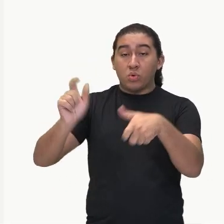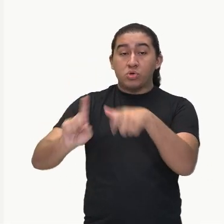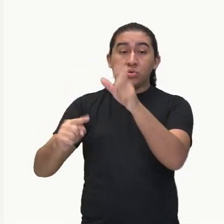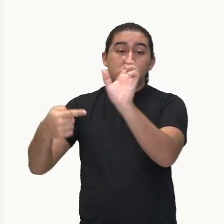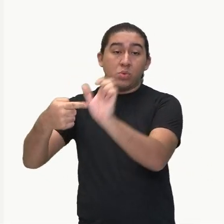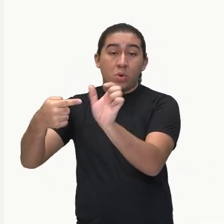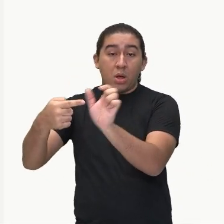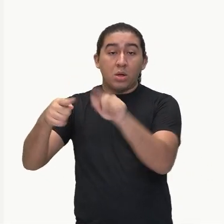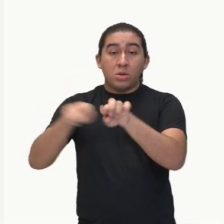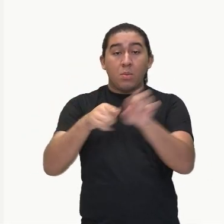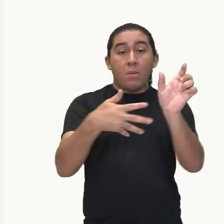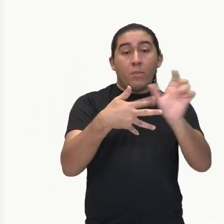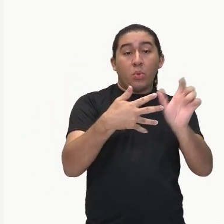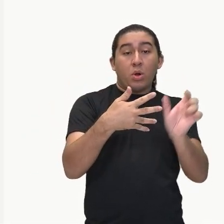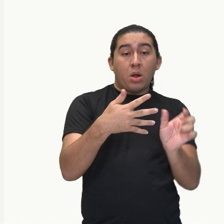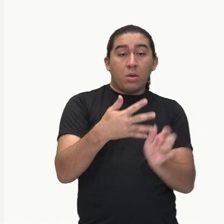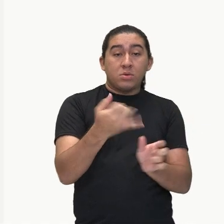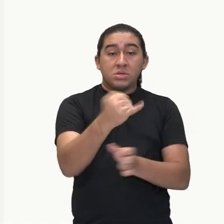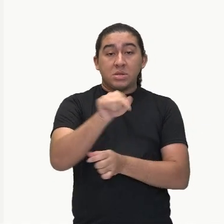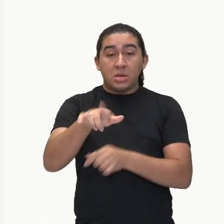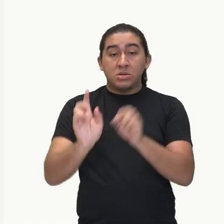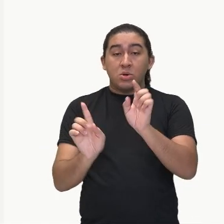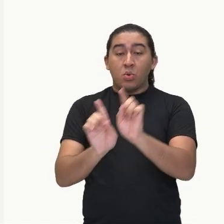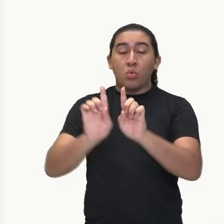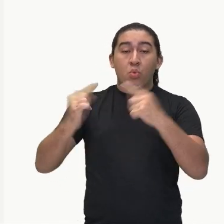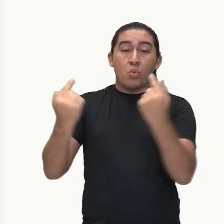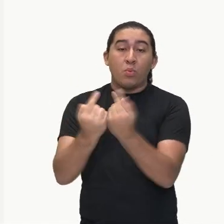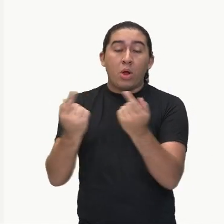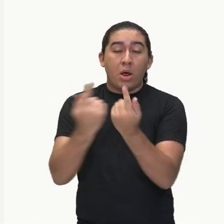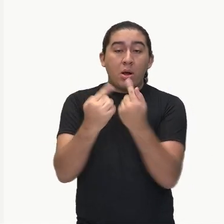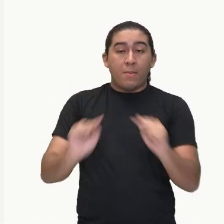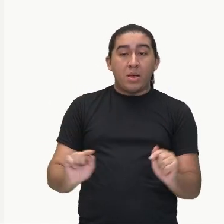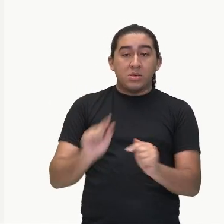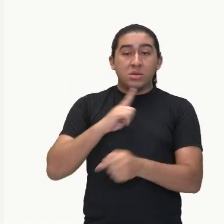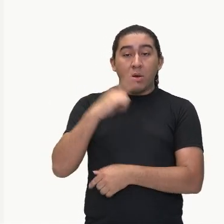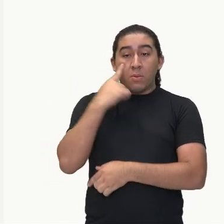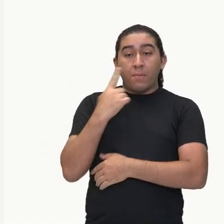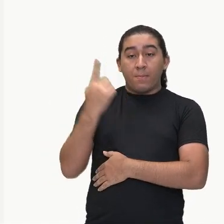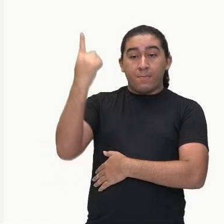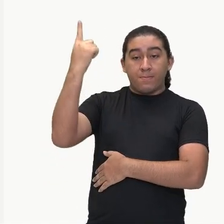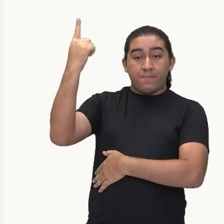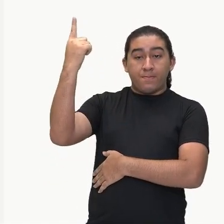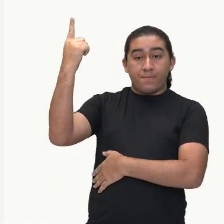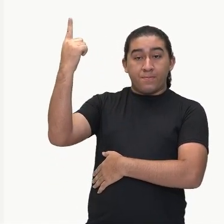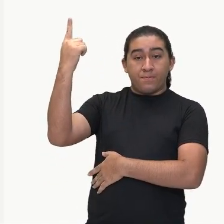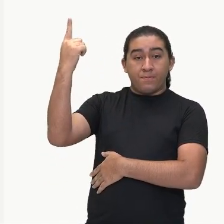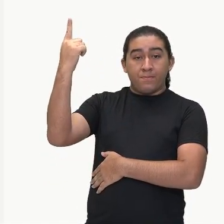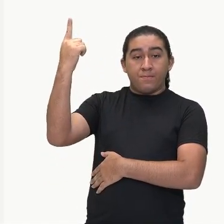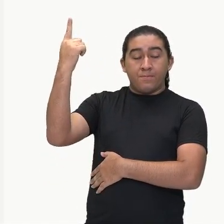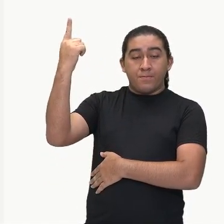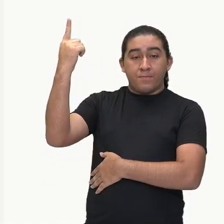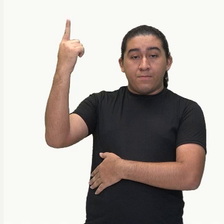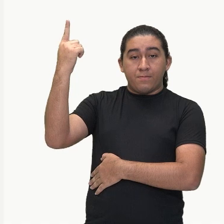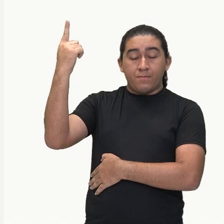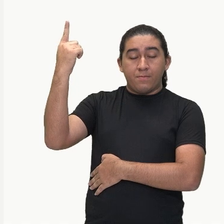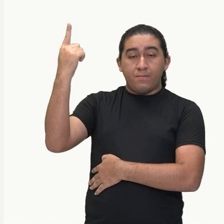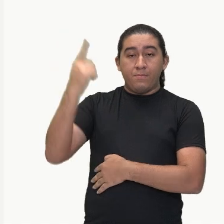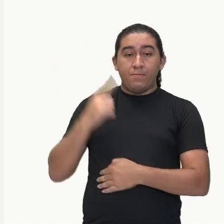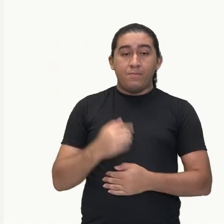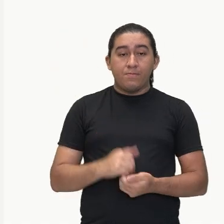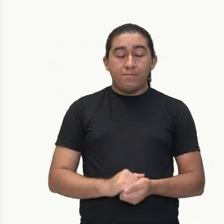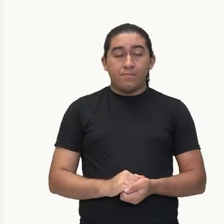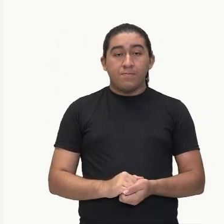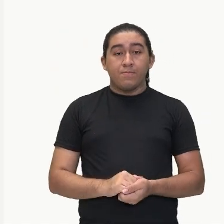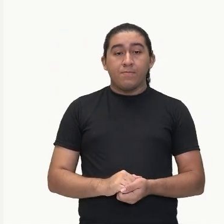plural, em coletivos partitivos, tais como a maioria de, a maior parte de, grande número